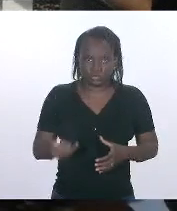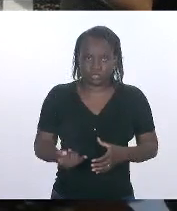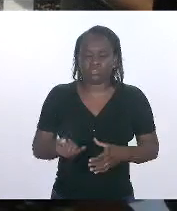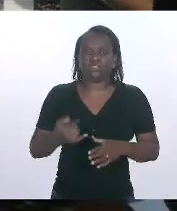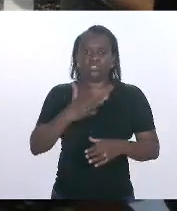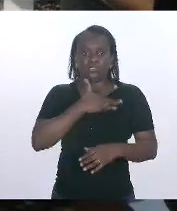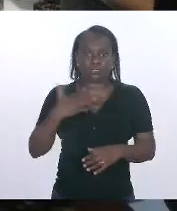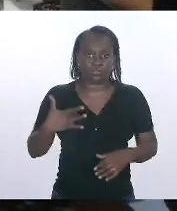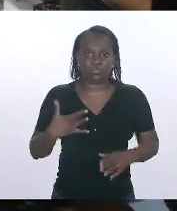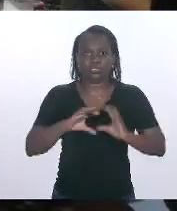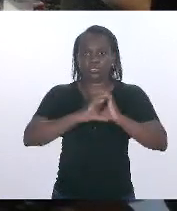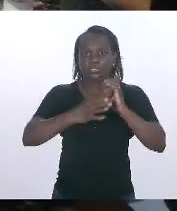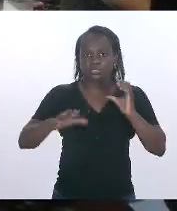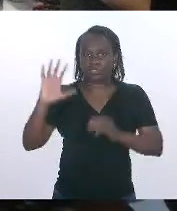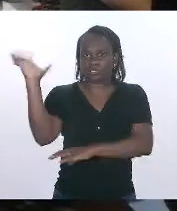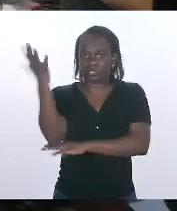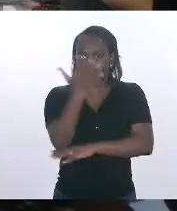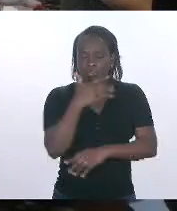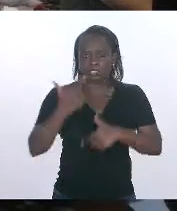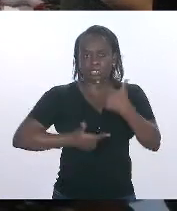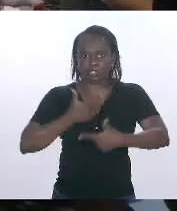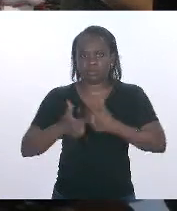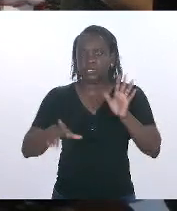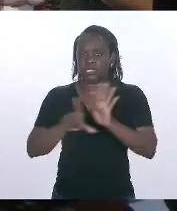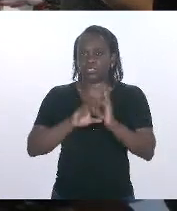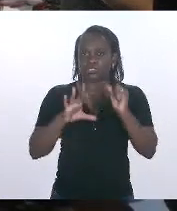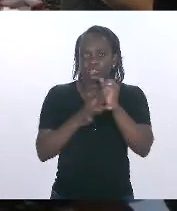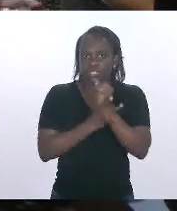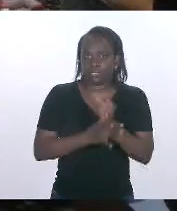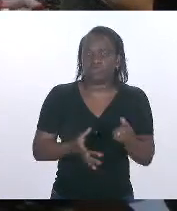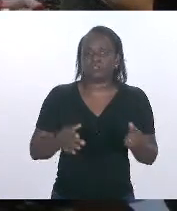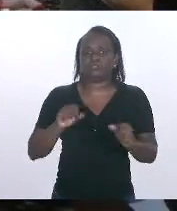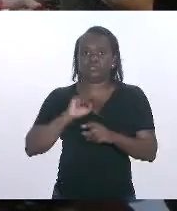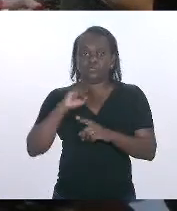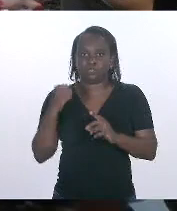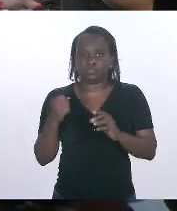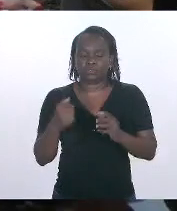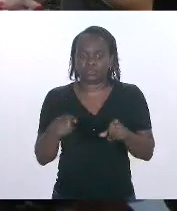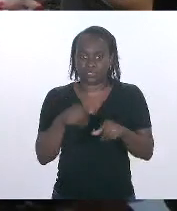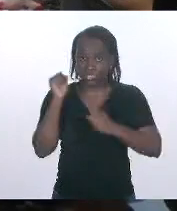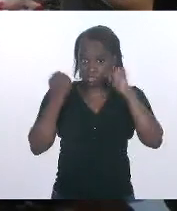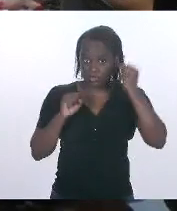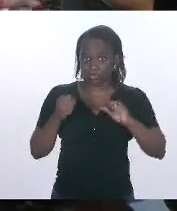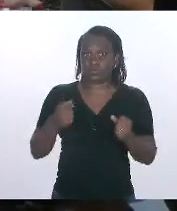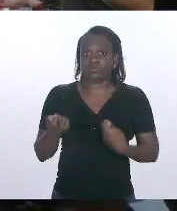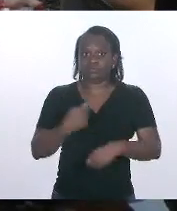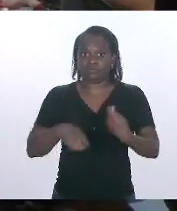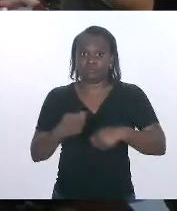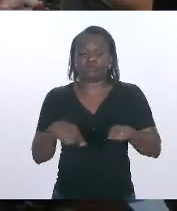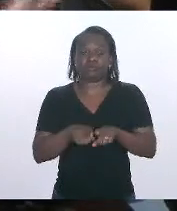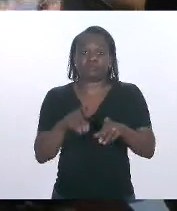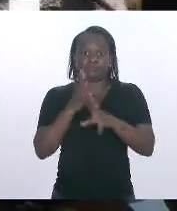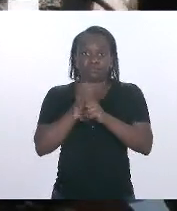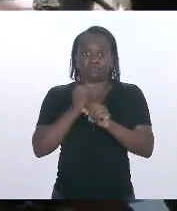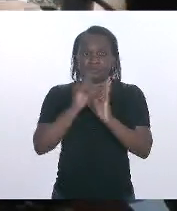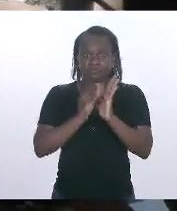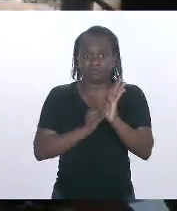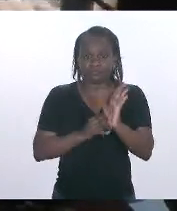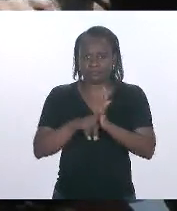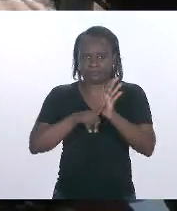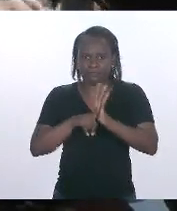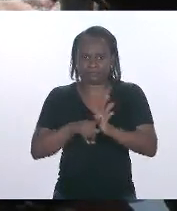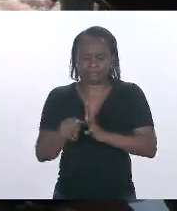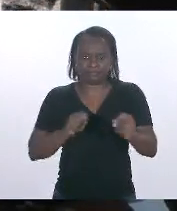de Saúde, de Saneamento Ambiental, de Trabalho, Legislação Social e Seguridade Social, de Economia, Indústria e Comércio e de Orçamento, Finanças, Fiscalização